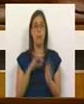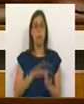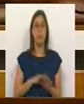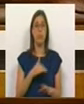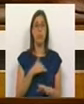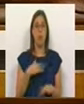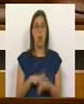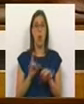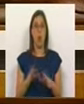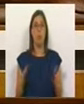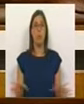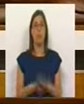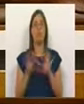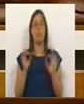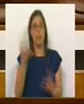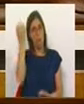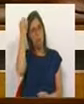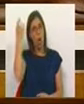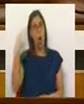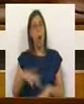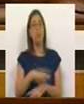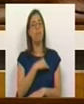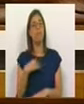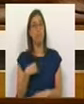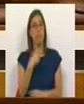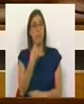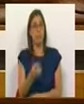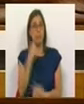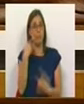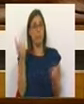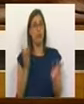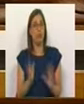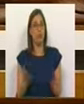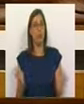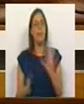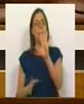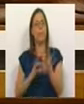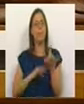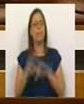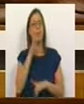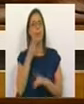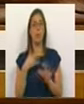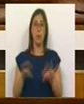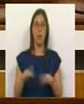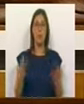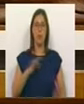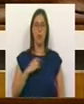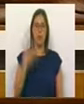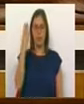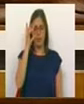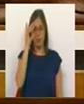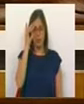saúde nos hospitais, como o próprio bastonário da Ordem dos Médicos vem denunciando. Mas, senhores deputados, e com isto termino, senhor